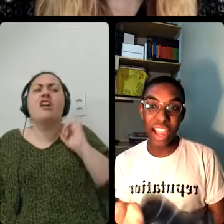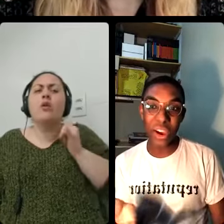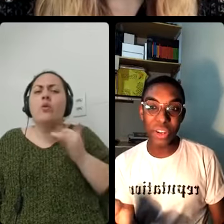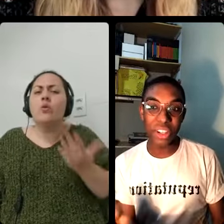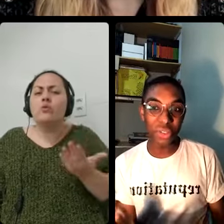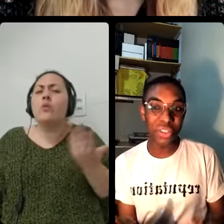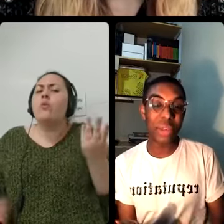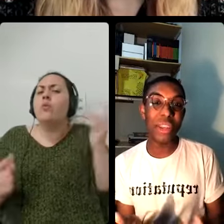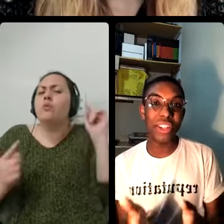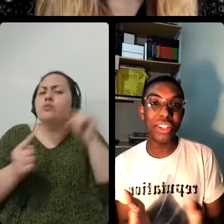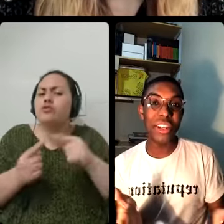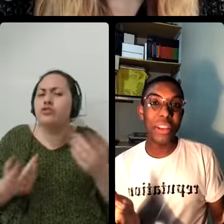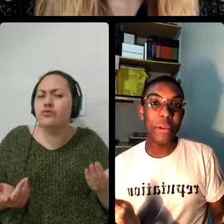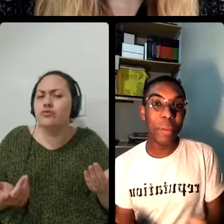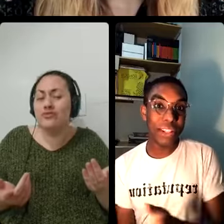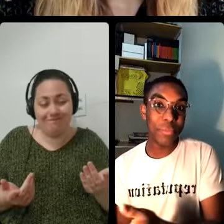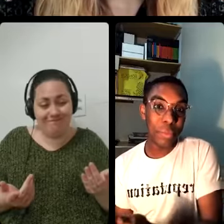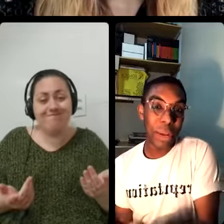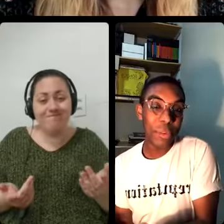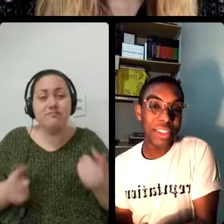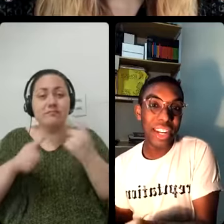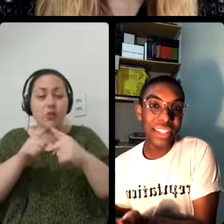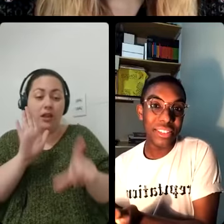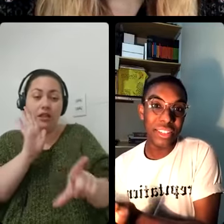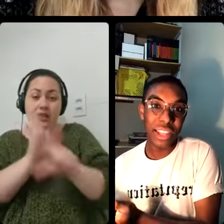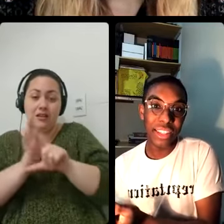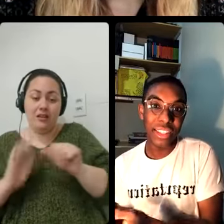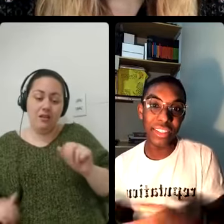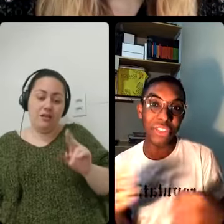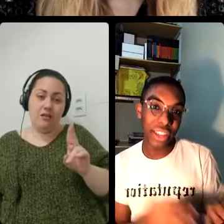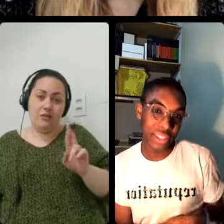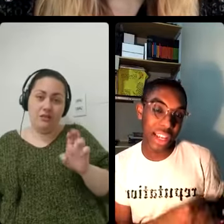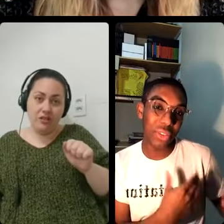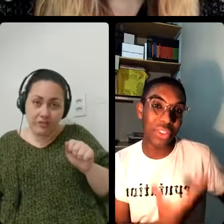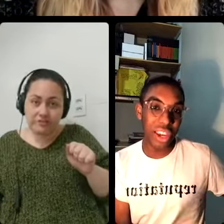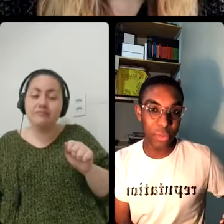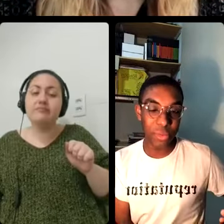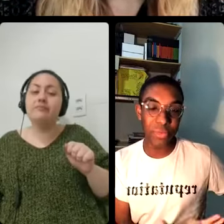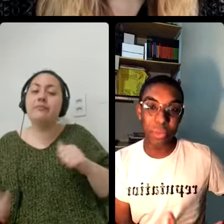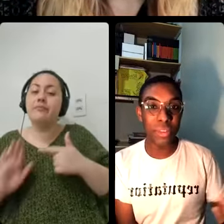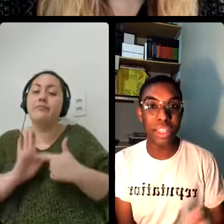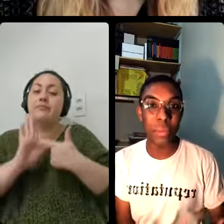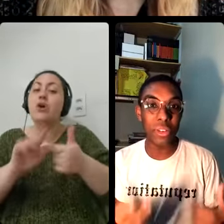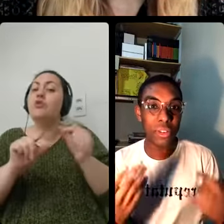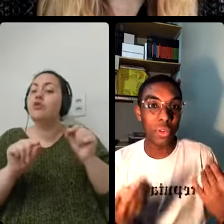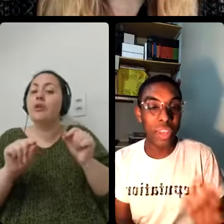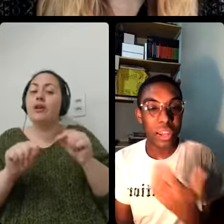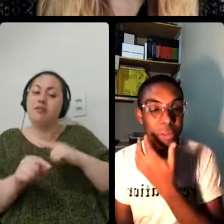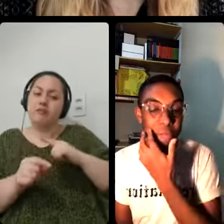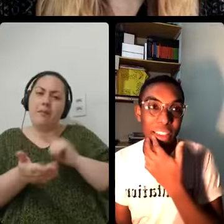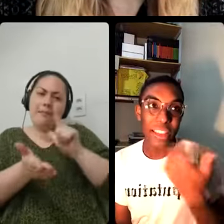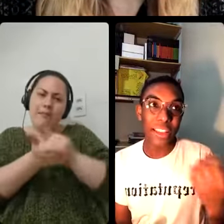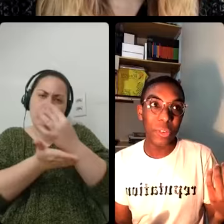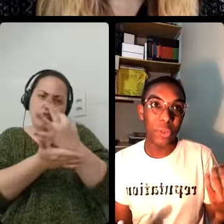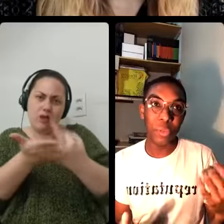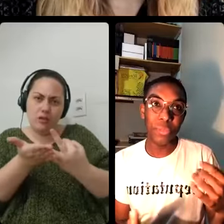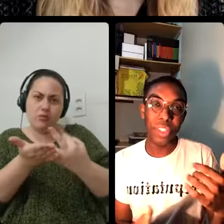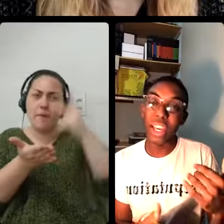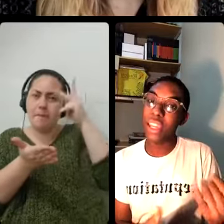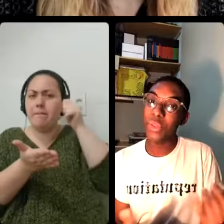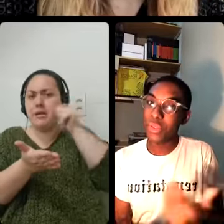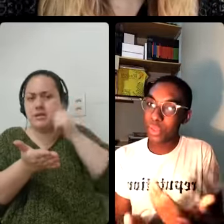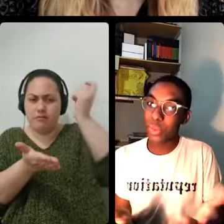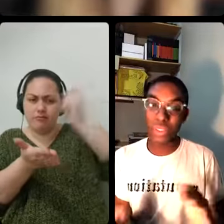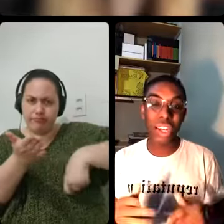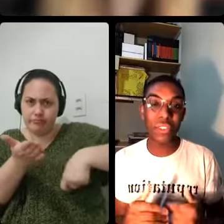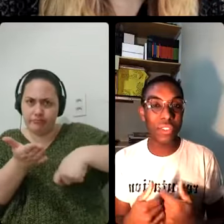com a Lei Áurea justamente para mostrar isso, né? Que foi assinado um termo, a princesa Isabel assinou um termo, e